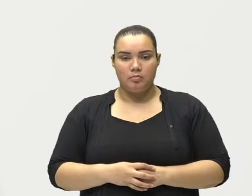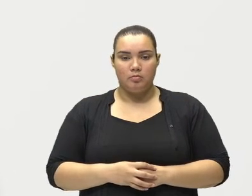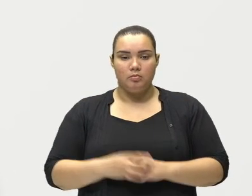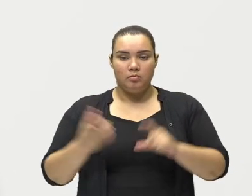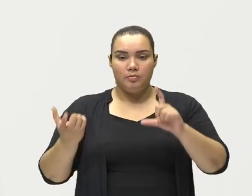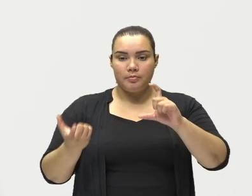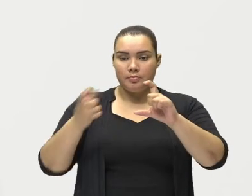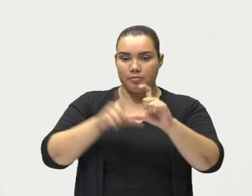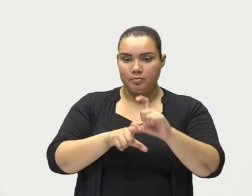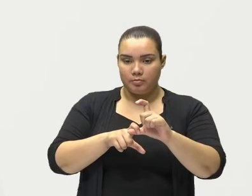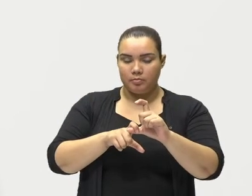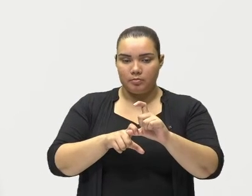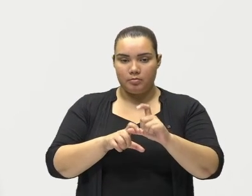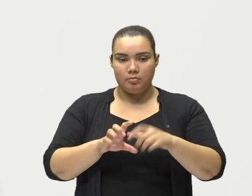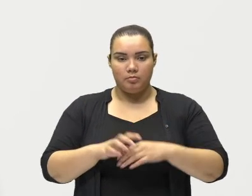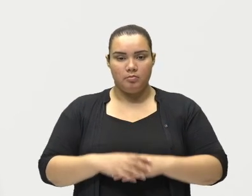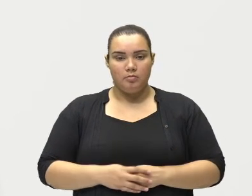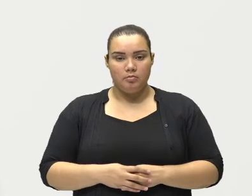subordinada